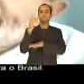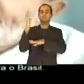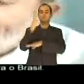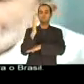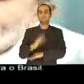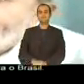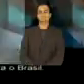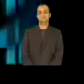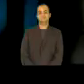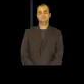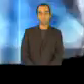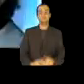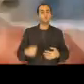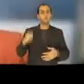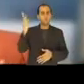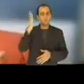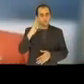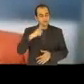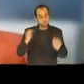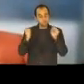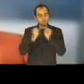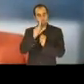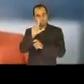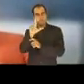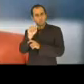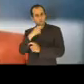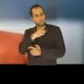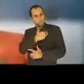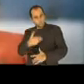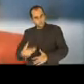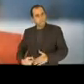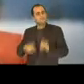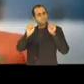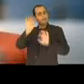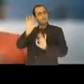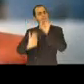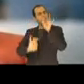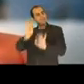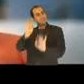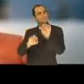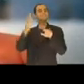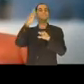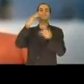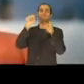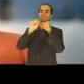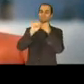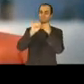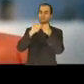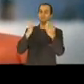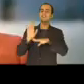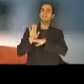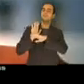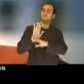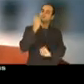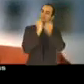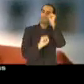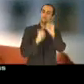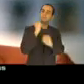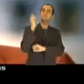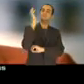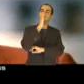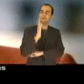importante para o Brasil. O Brasil tem com Lula um governo que sabe planejar e sabe fazer, que